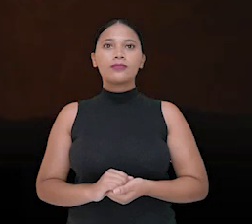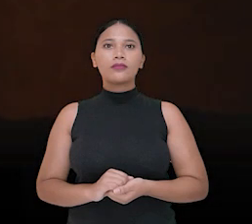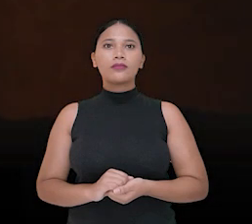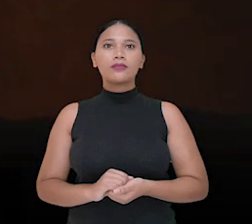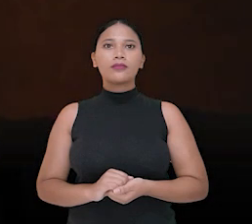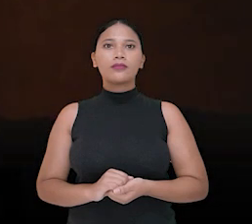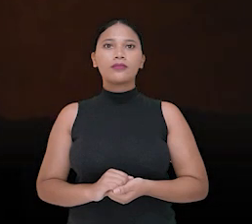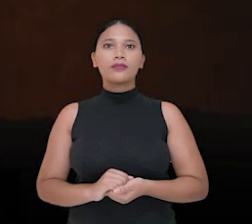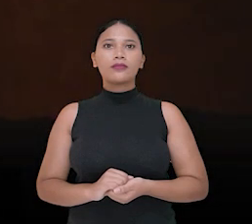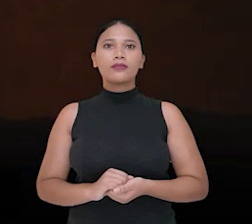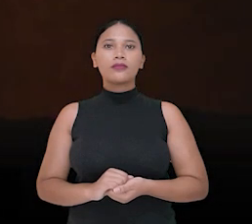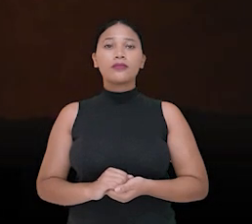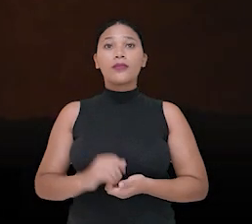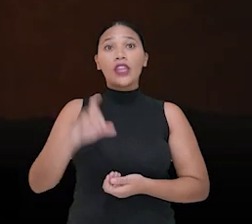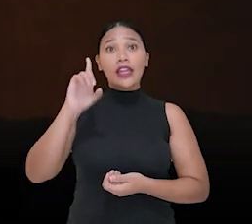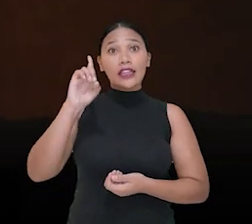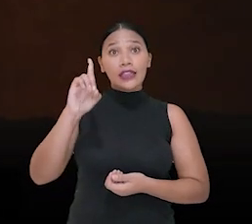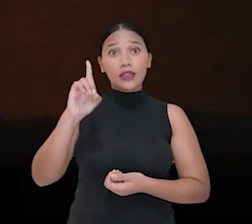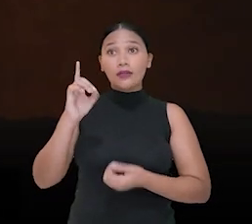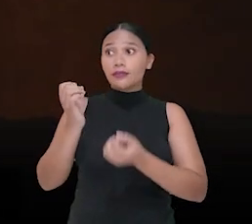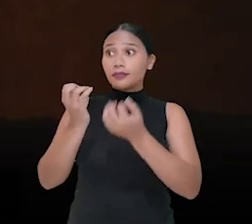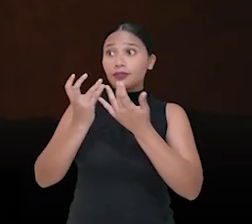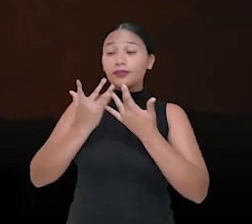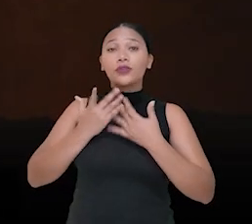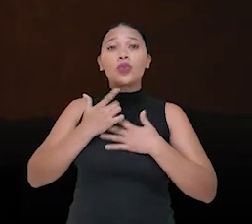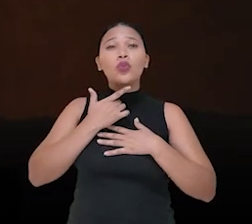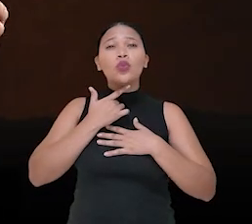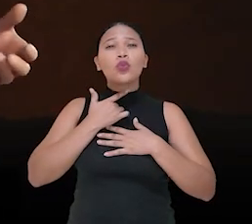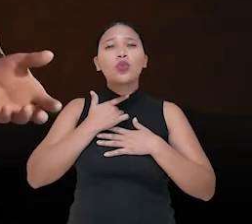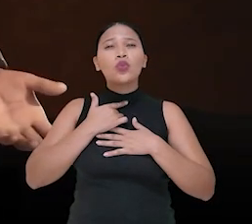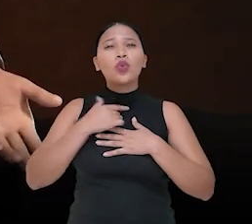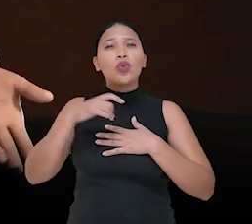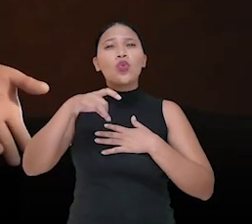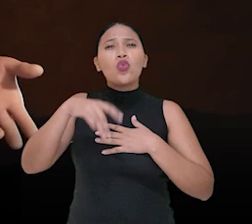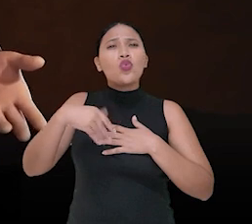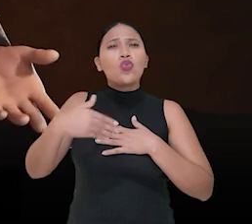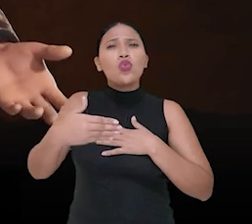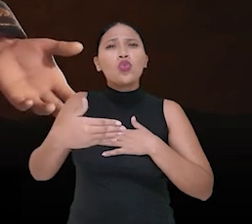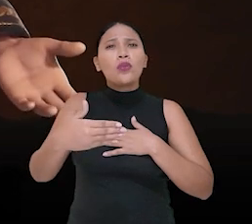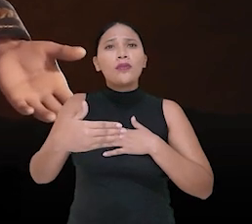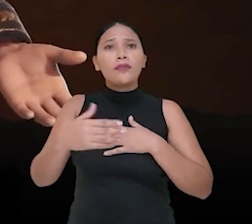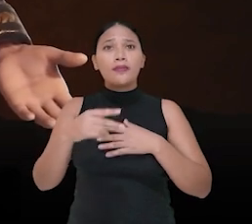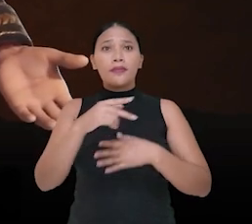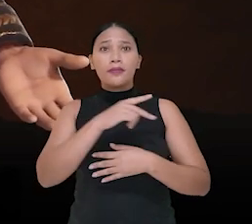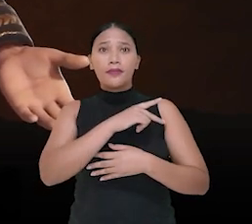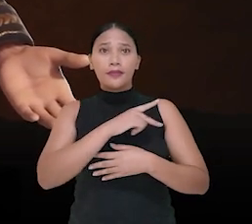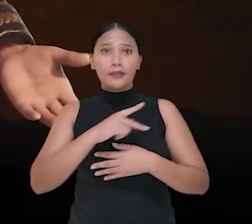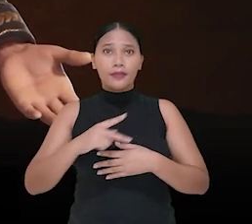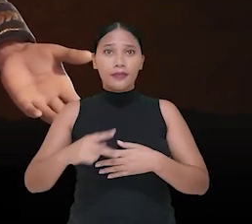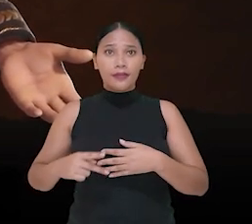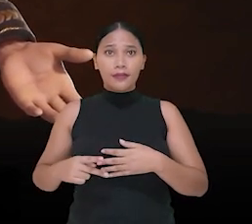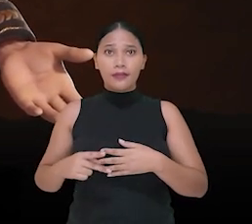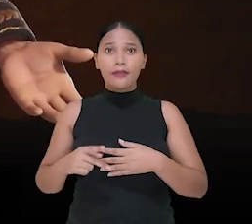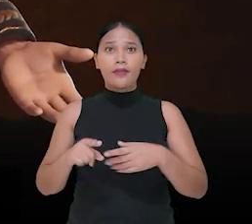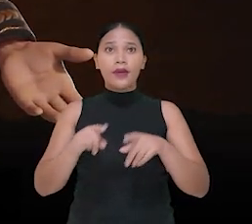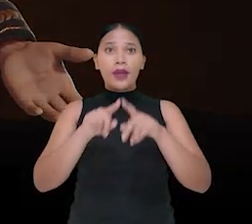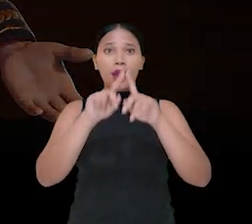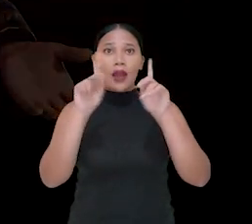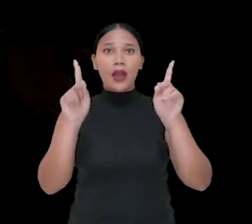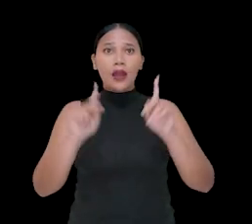Que Deus me conceda esses últimos desejos. Paz e prosperidade para o Brasil.